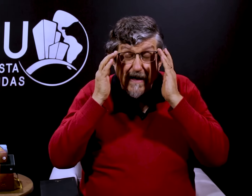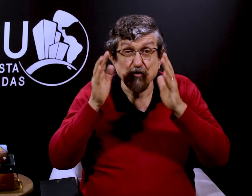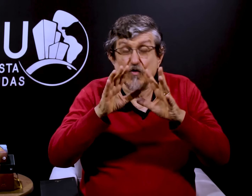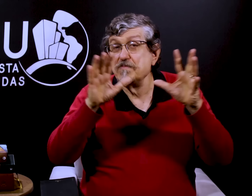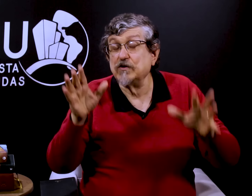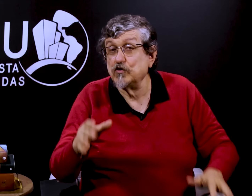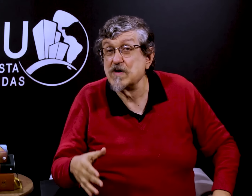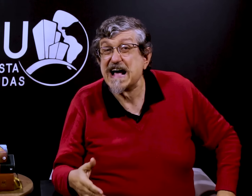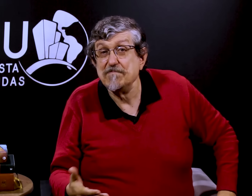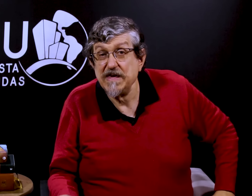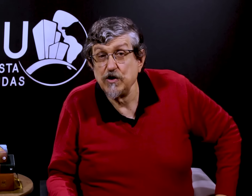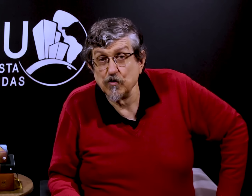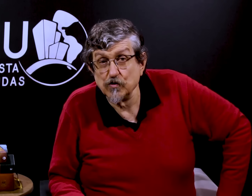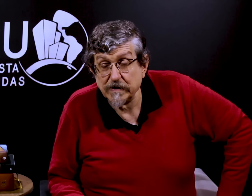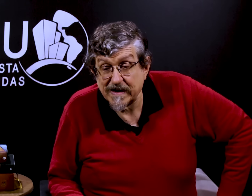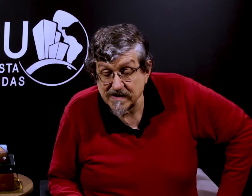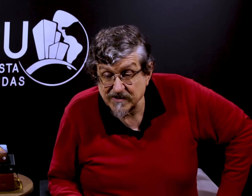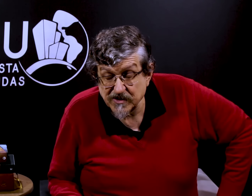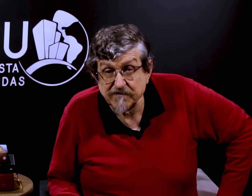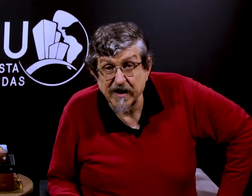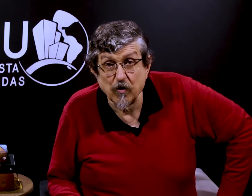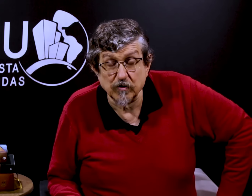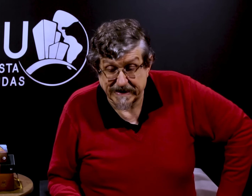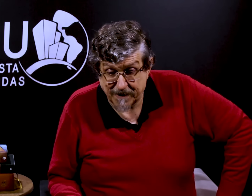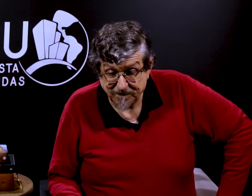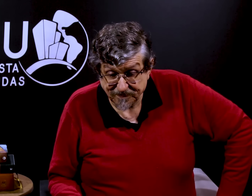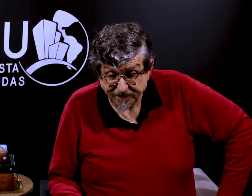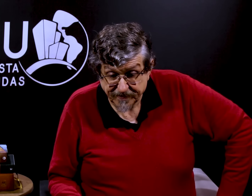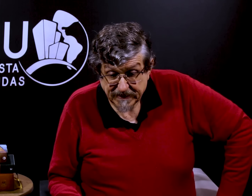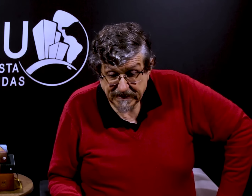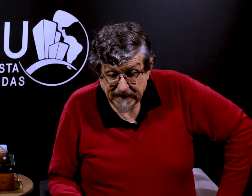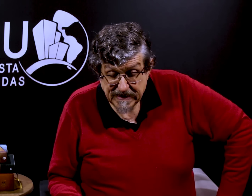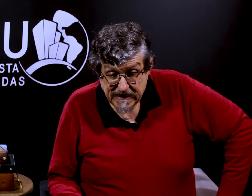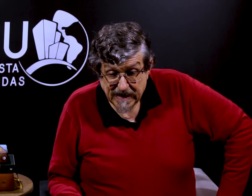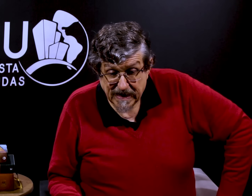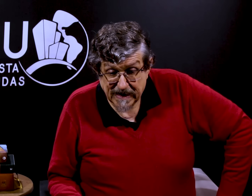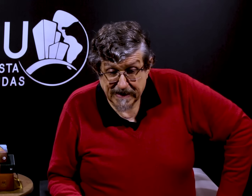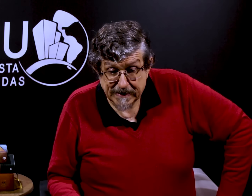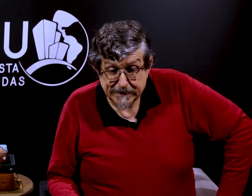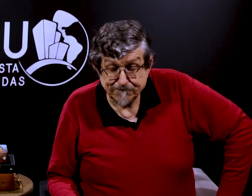era mais ou menos o caminho, né, que a gente vai encontrar